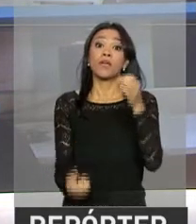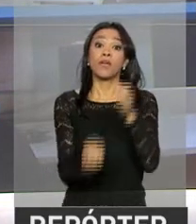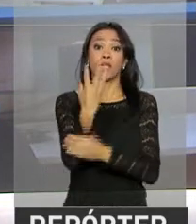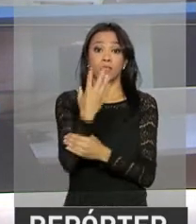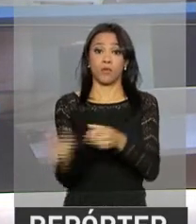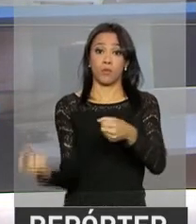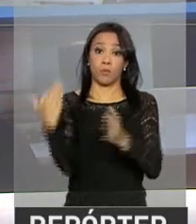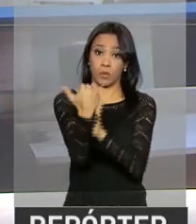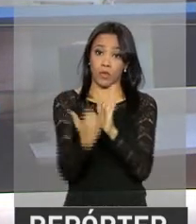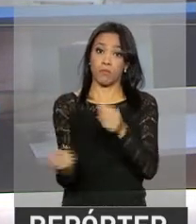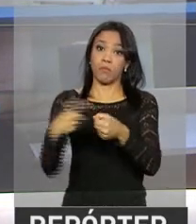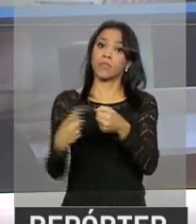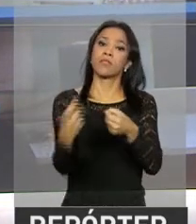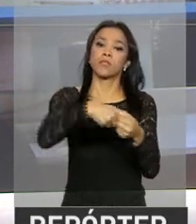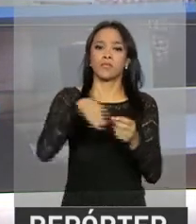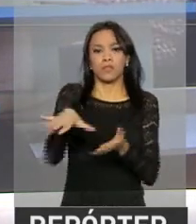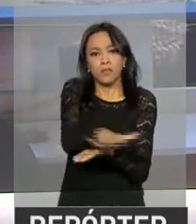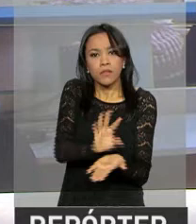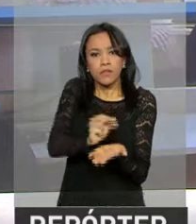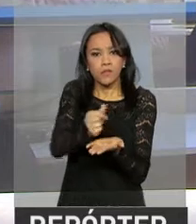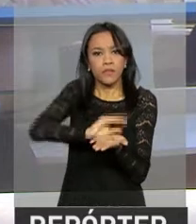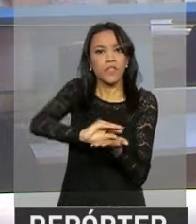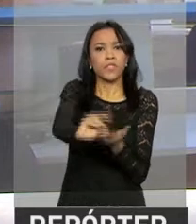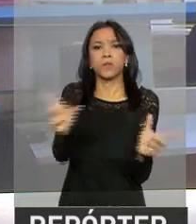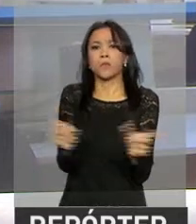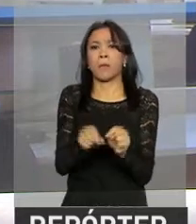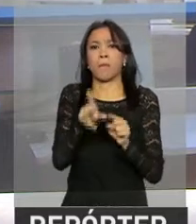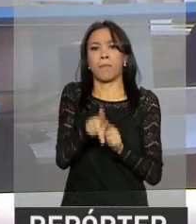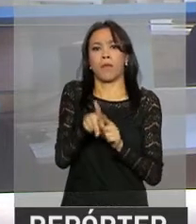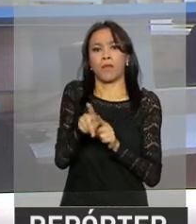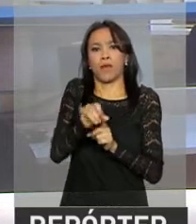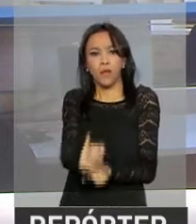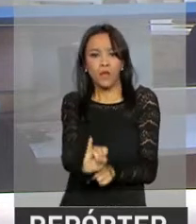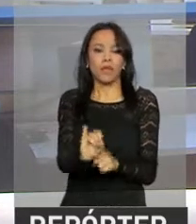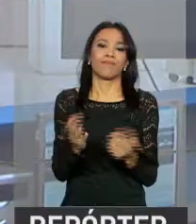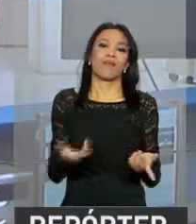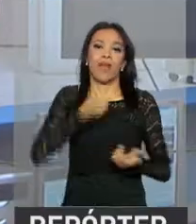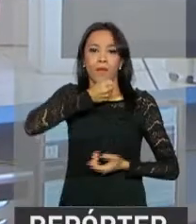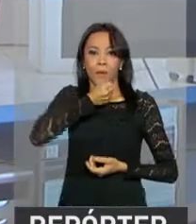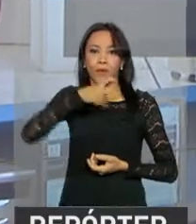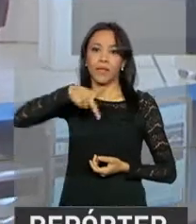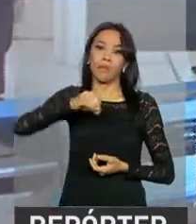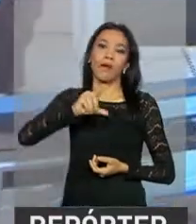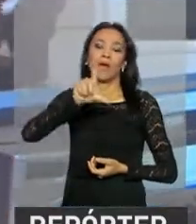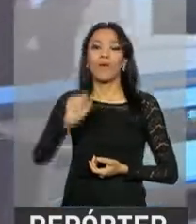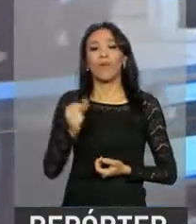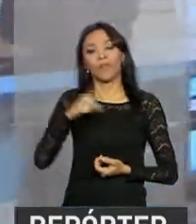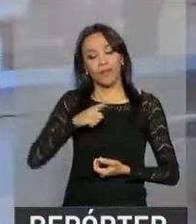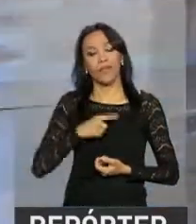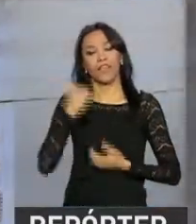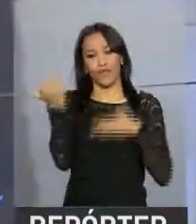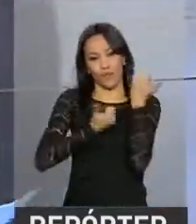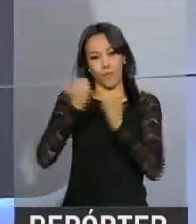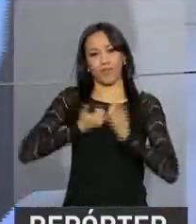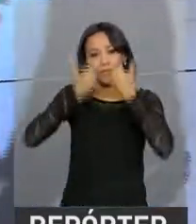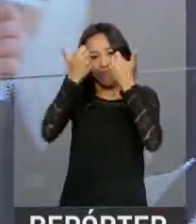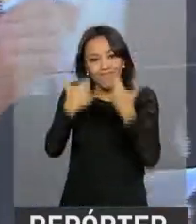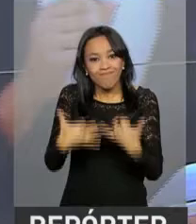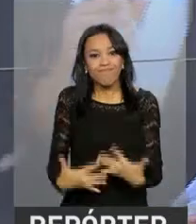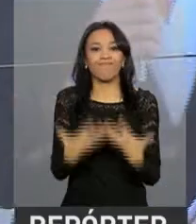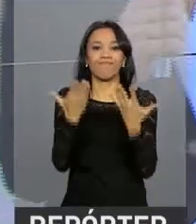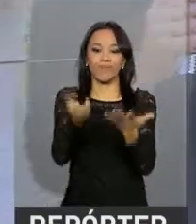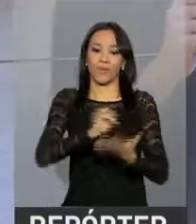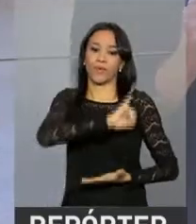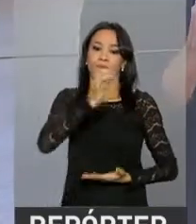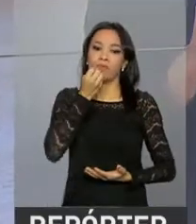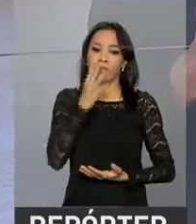parcerias em investimentos o PPI a repórter Paula deor tem as informações ao vivo direto do Palácio Planalto